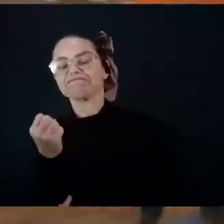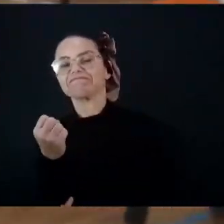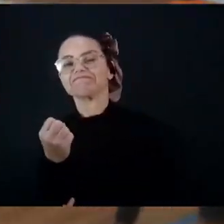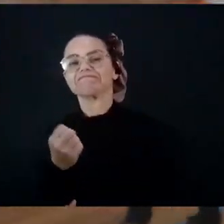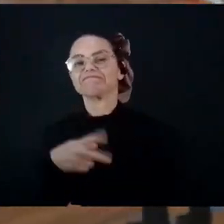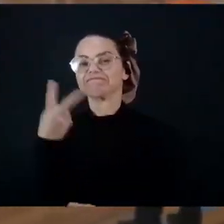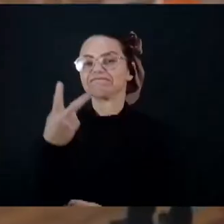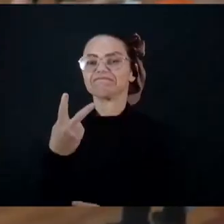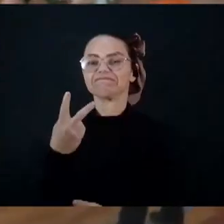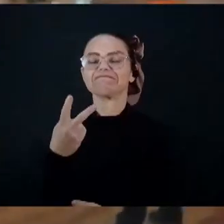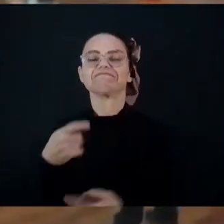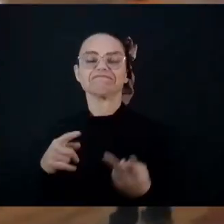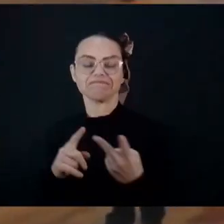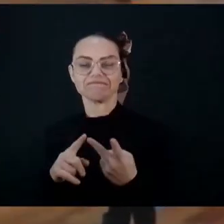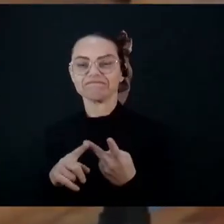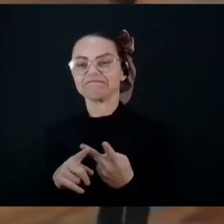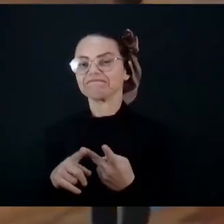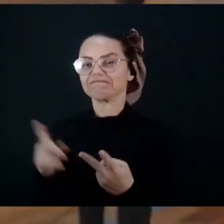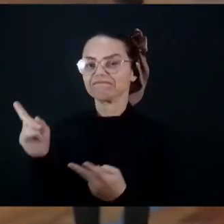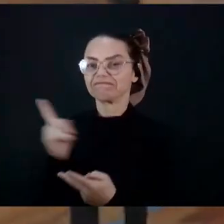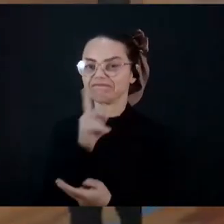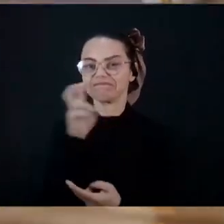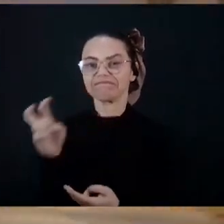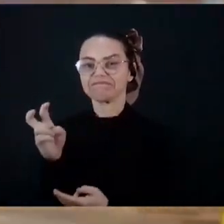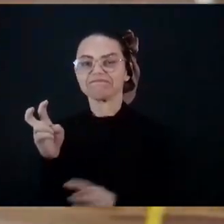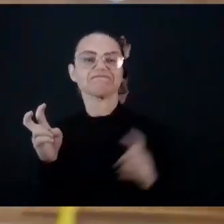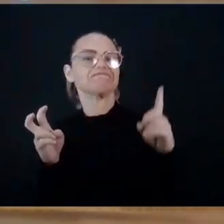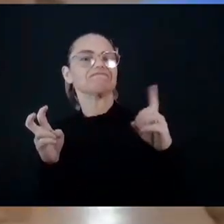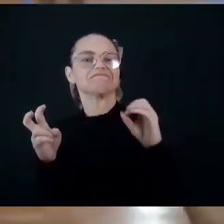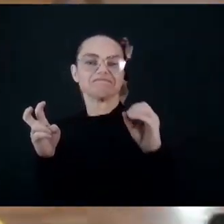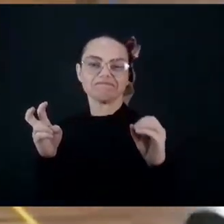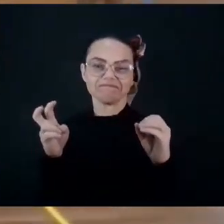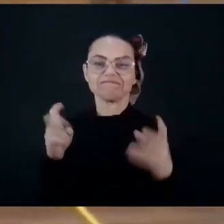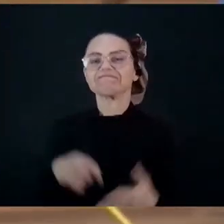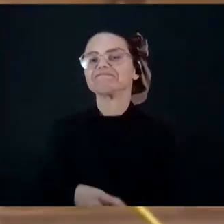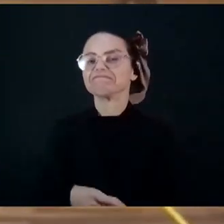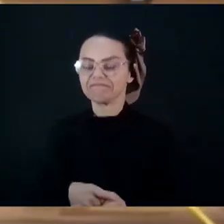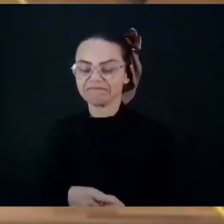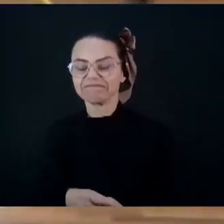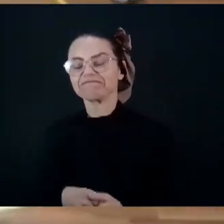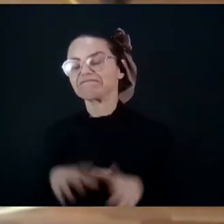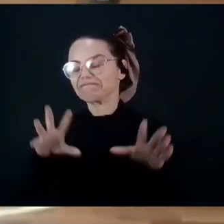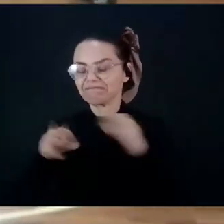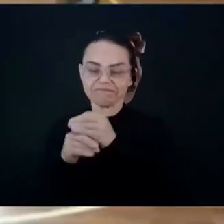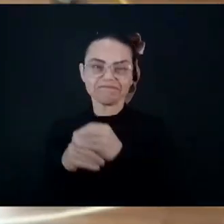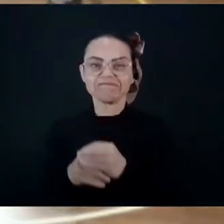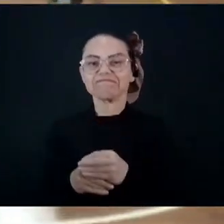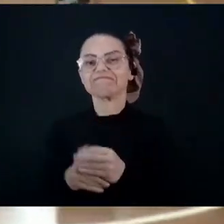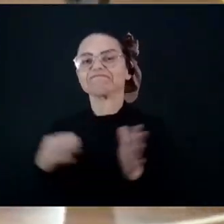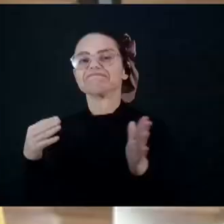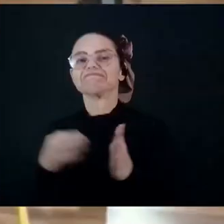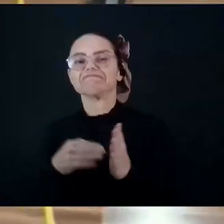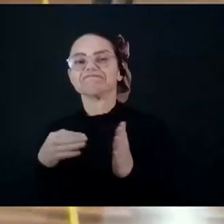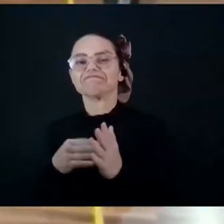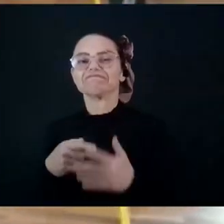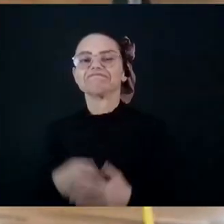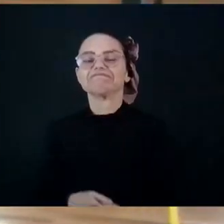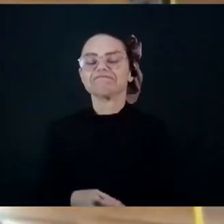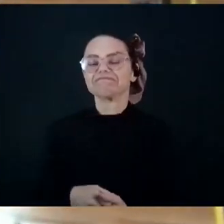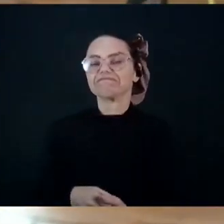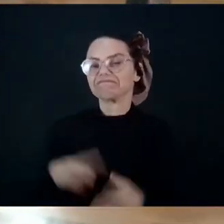quarto, fez 15-10 no terceiro e fechou a última parcial com mais uma